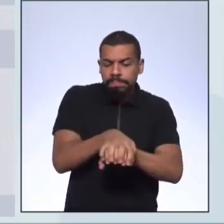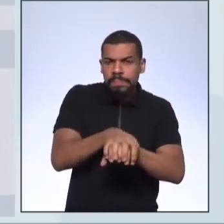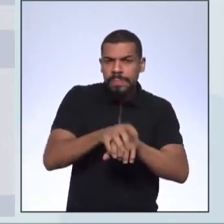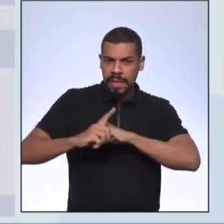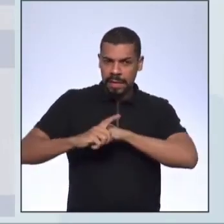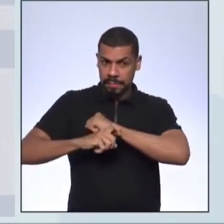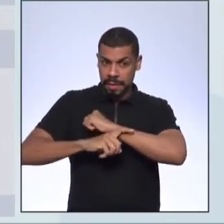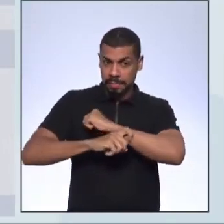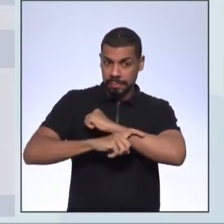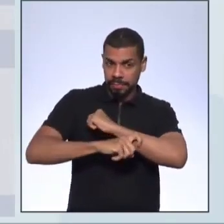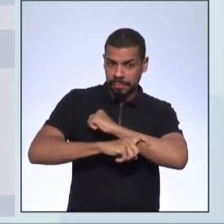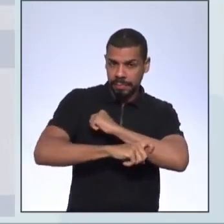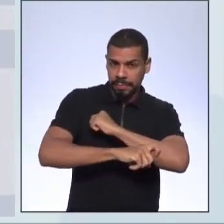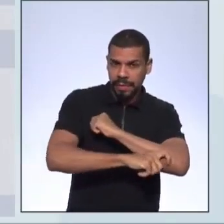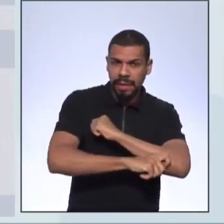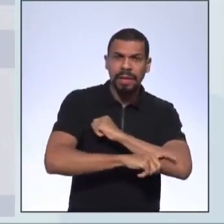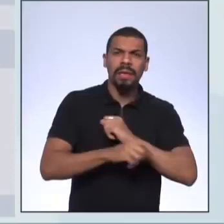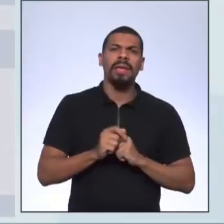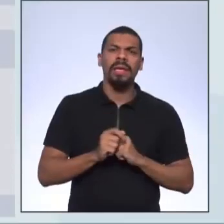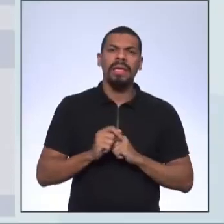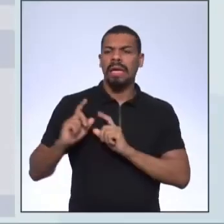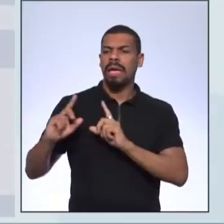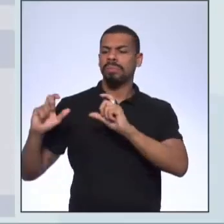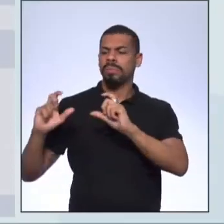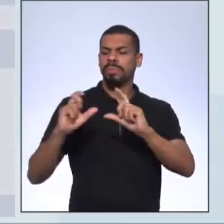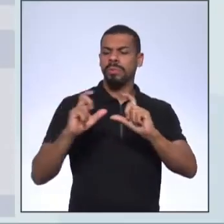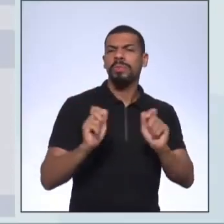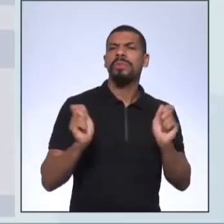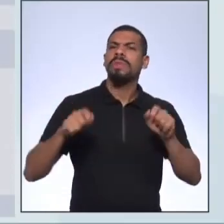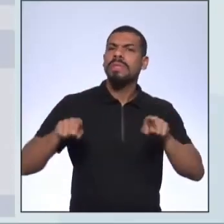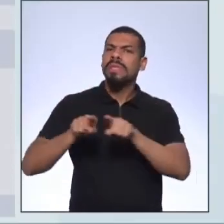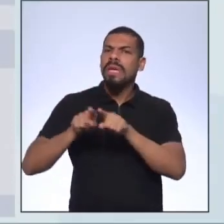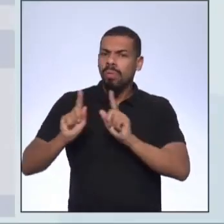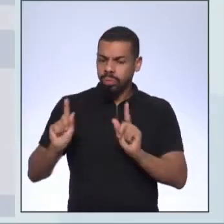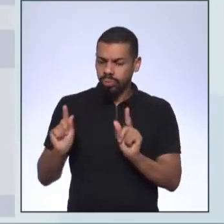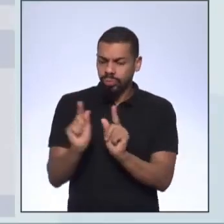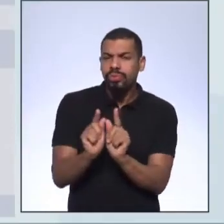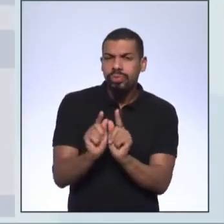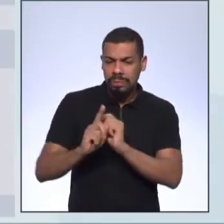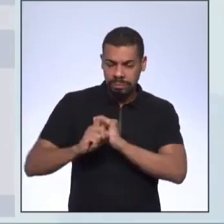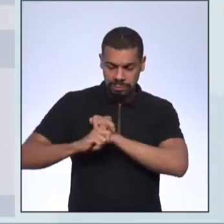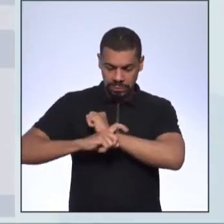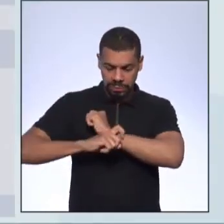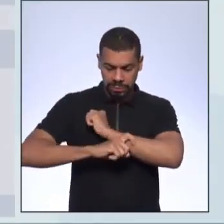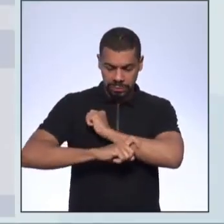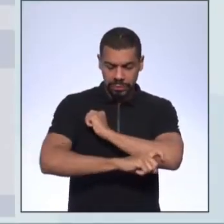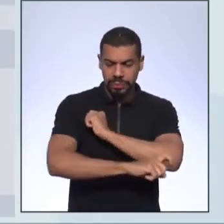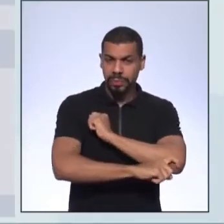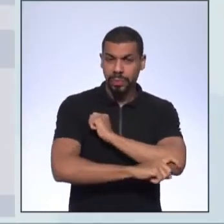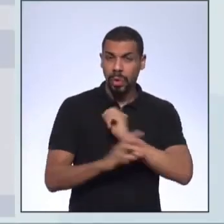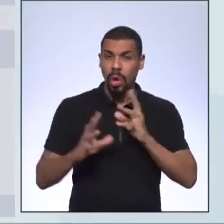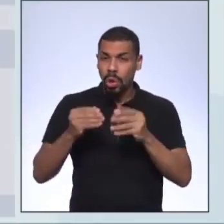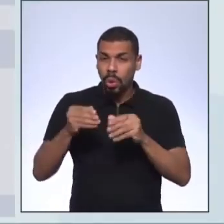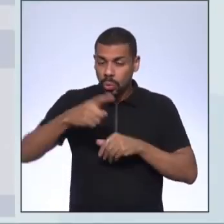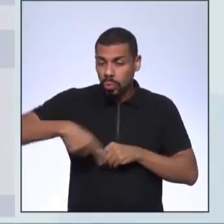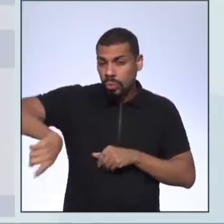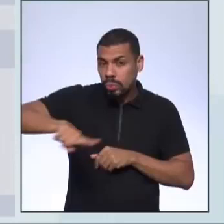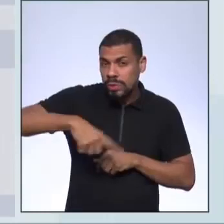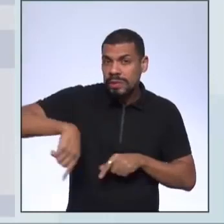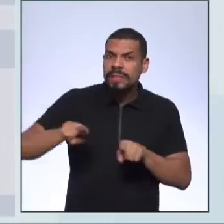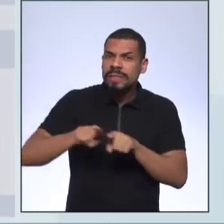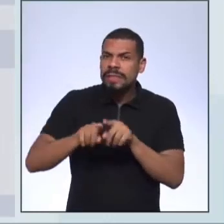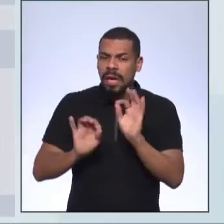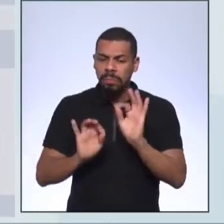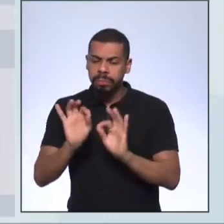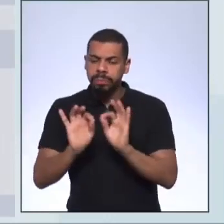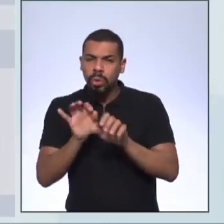bactérias, as cianobactérias, que são aquelas fotossintetizantes, e esse grupo aí das arqueas. Todos esses seres vivos aí agrupados